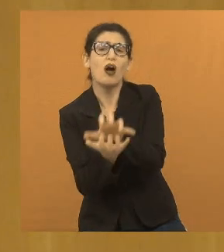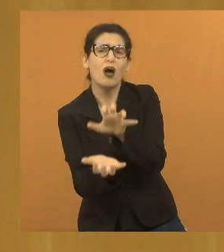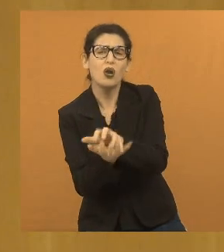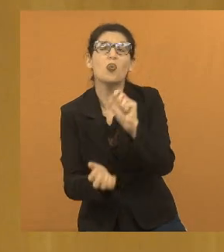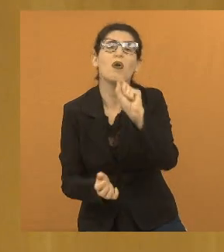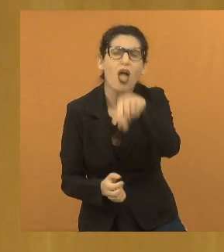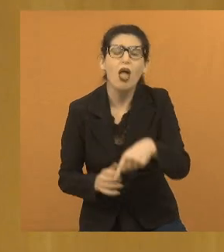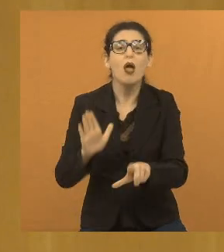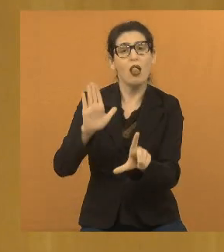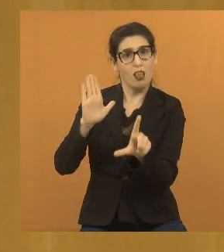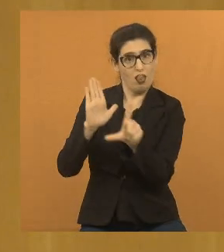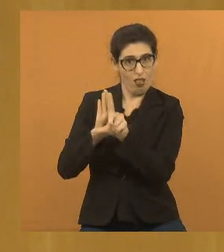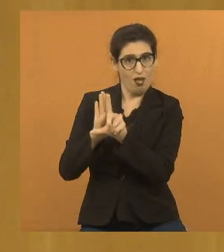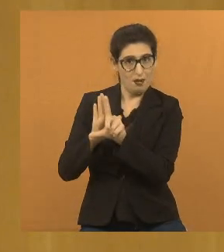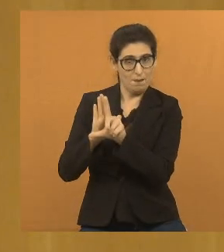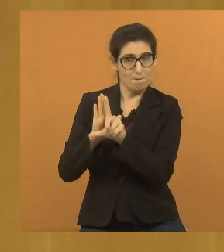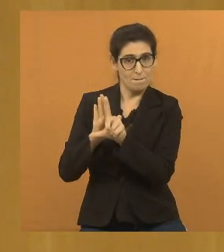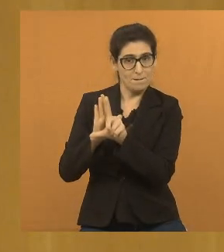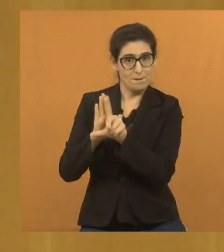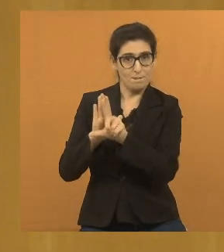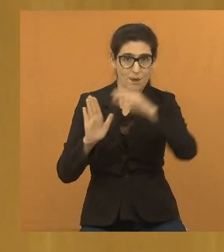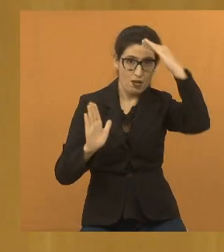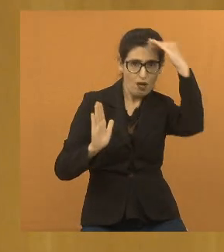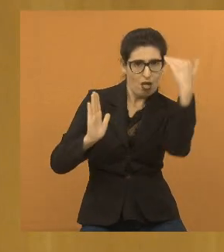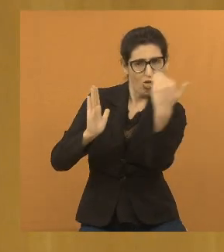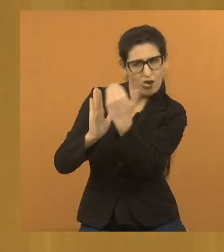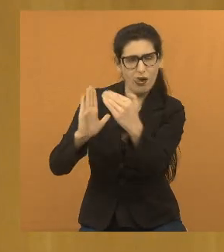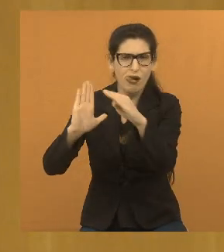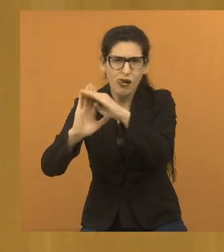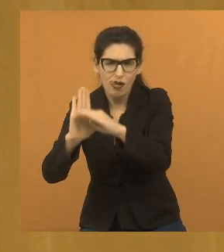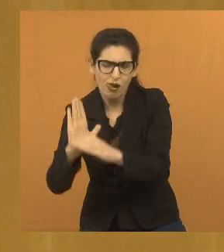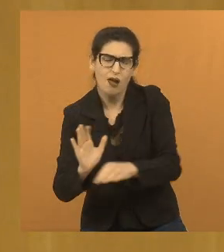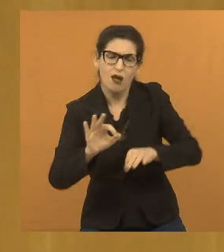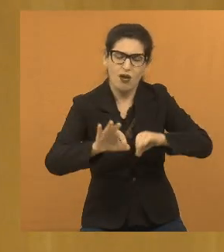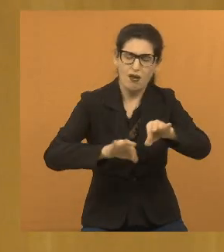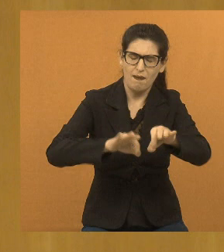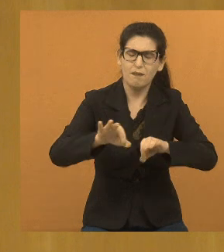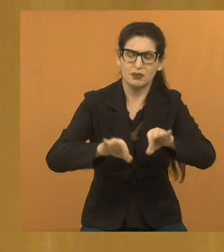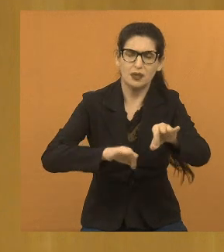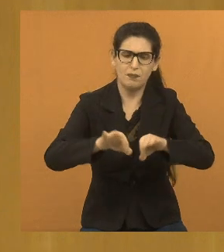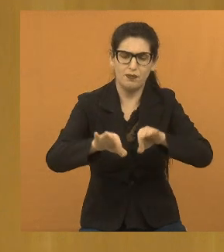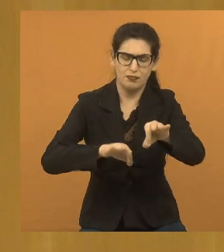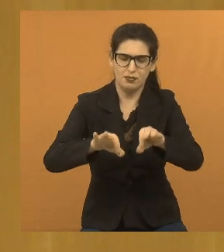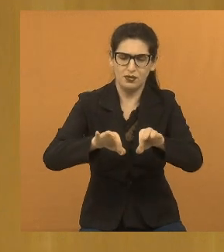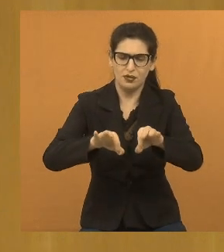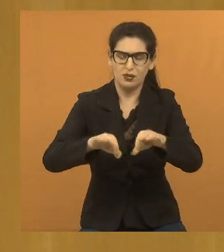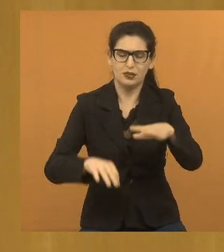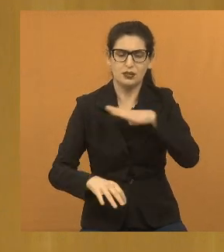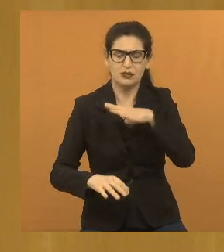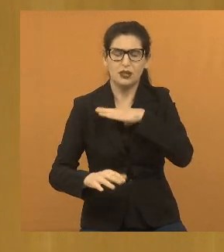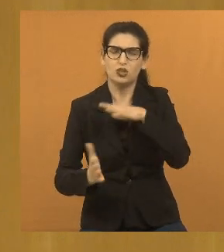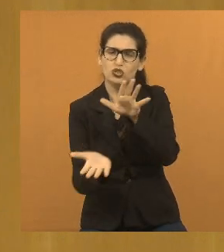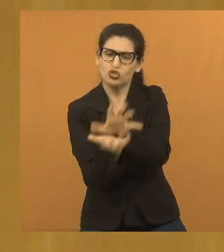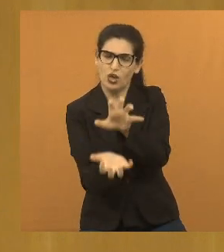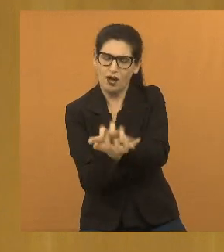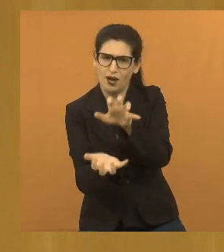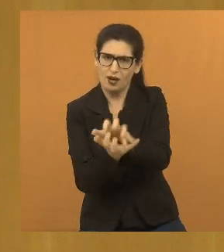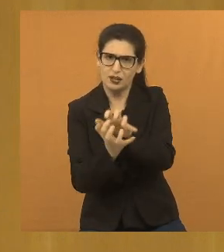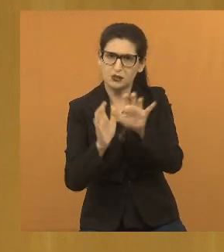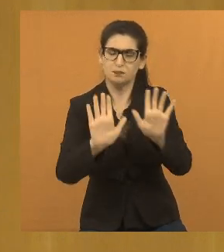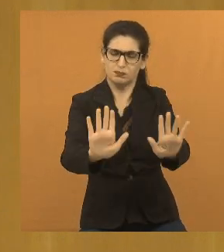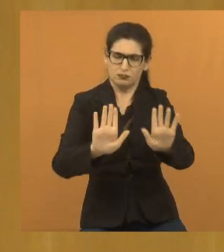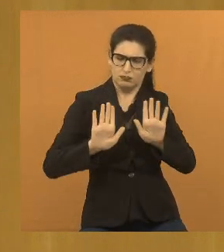do que uma lei que rege o ordenamento territorial do município de Jacareí. Ela não é a única